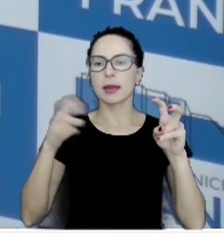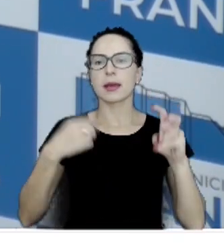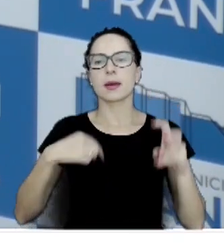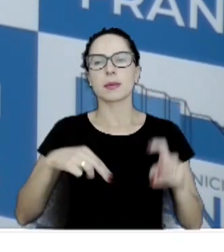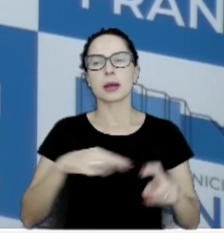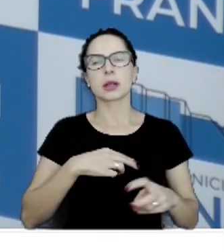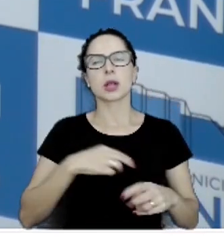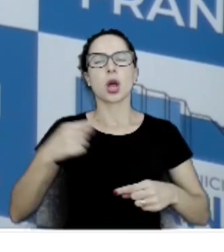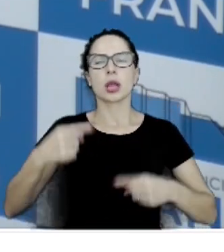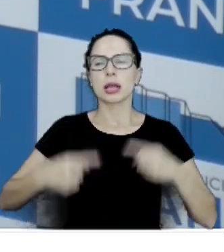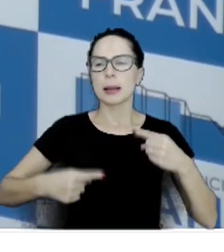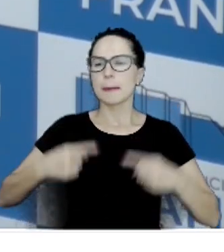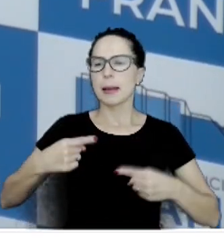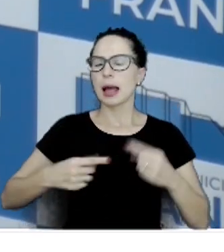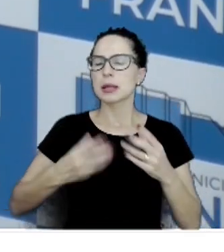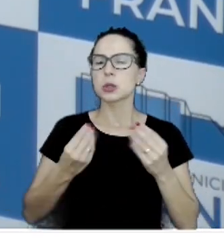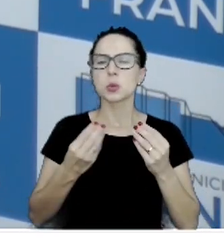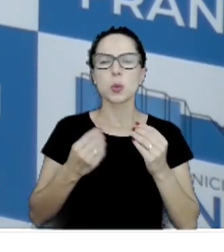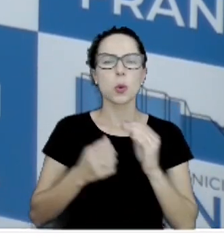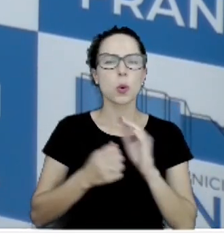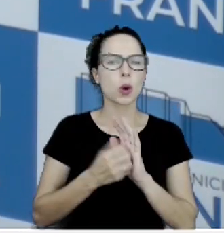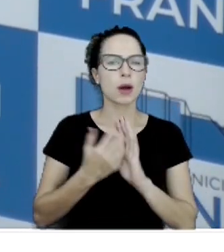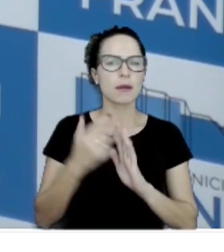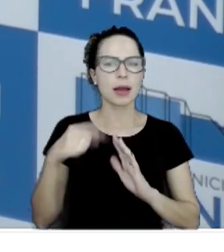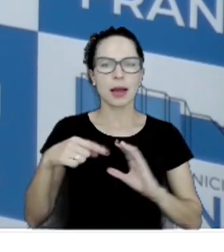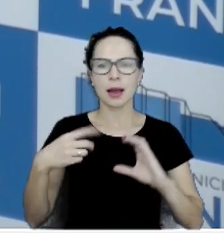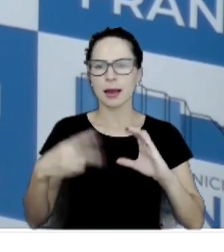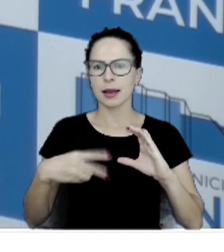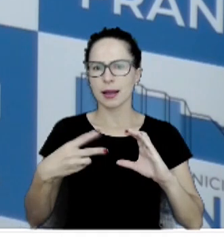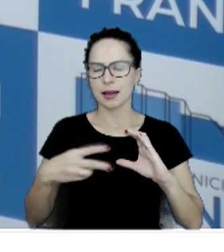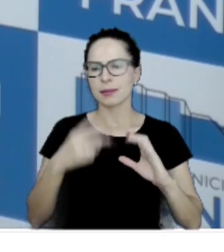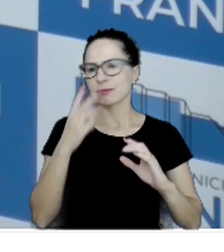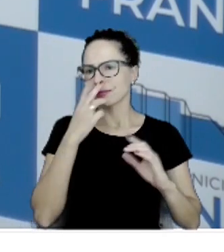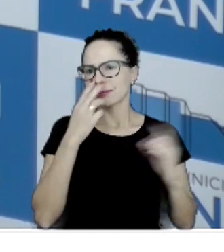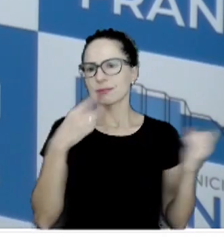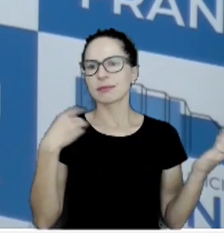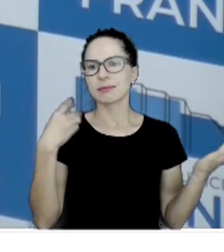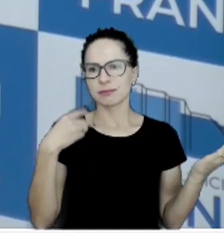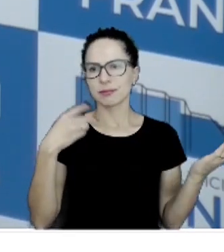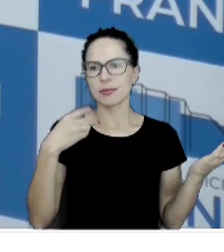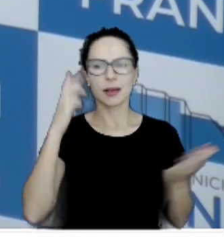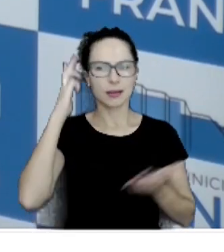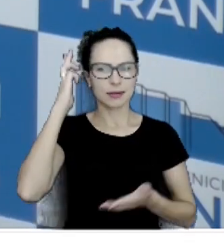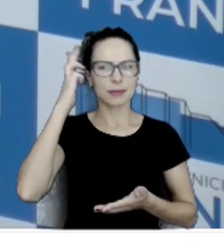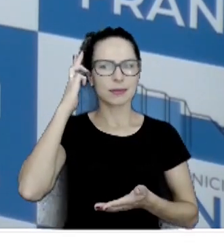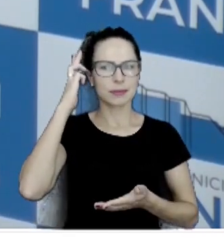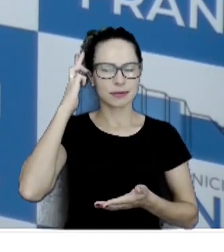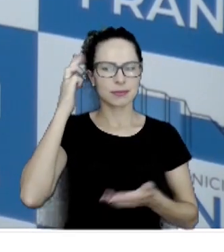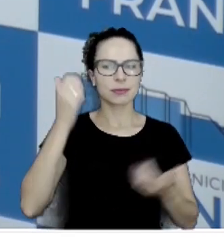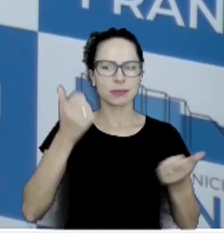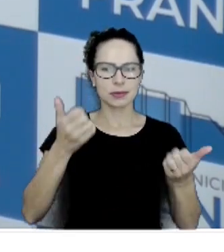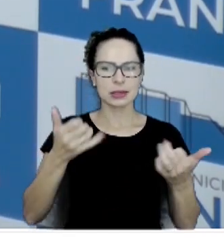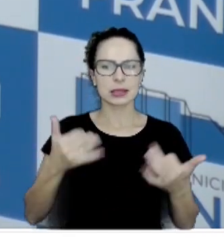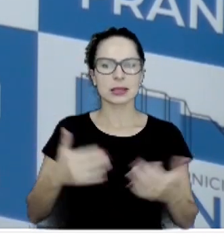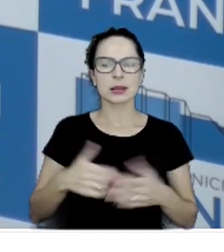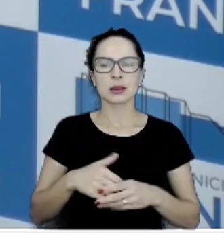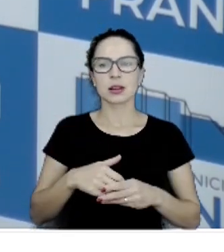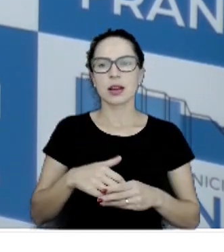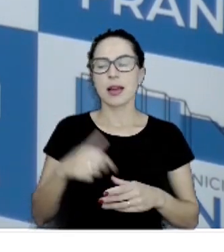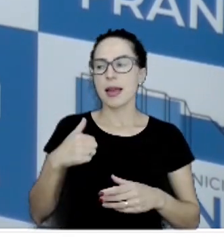debatido muito nessa Câmara, como disse o vereador Zezinho Cabeleireiro, não só eu,